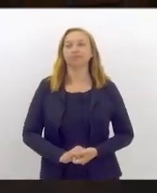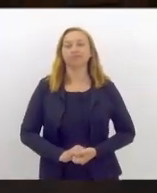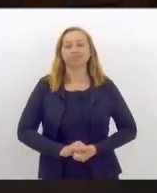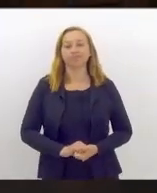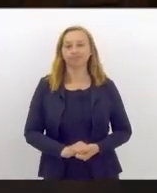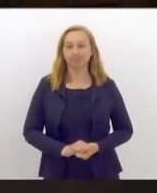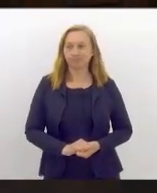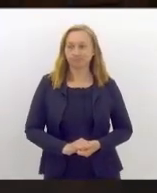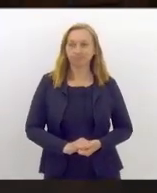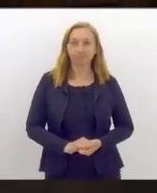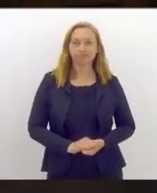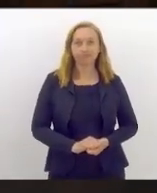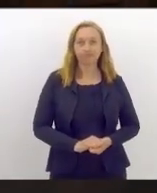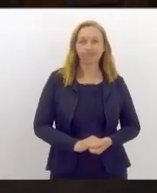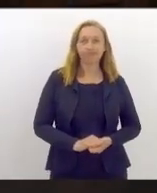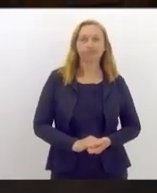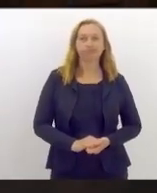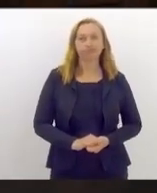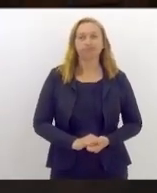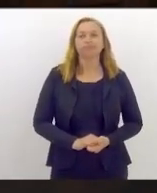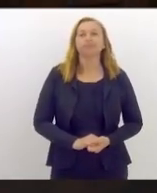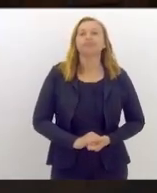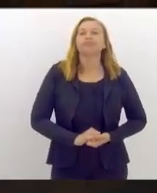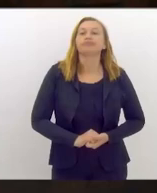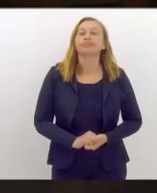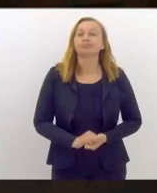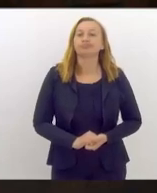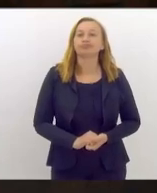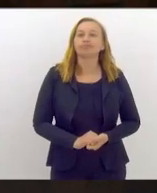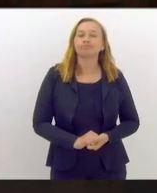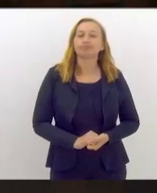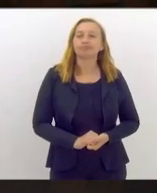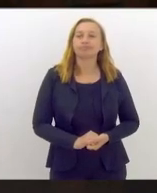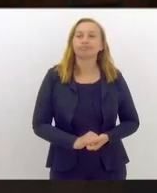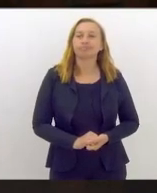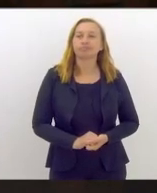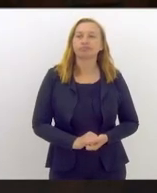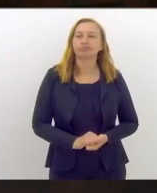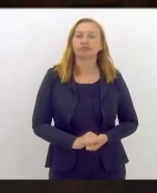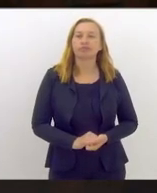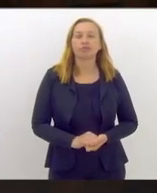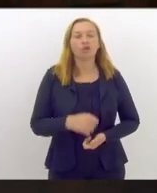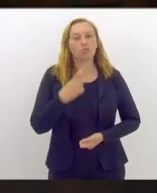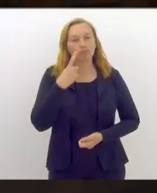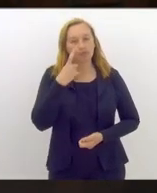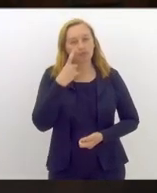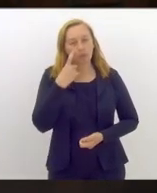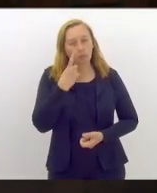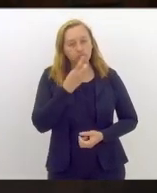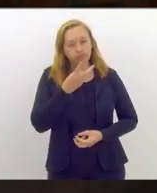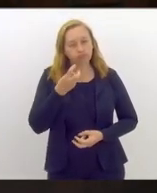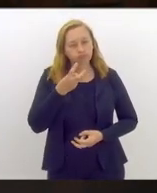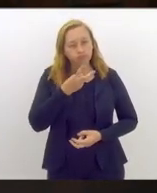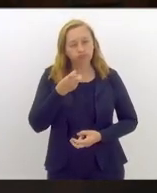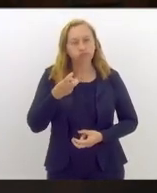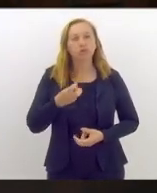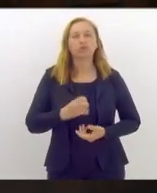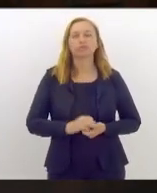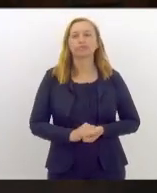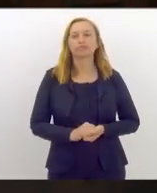que é muito raro e muito agudo e que eu vi É muito raro